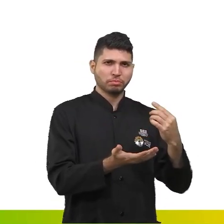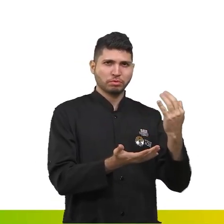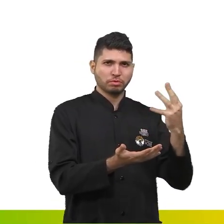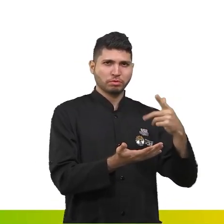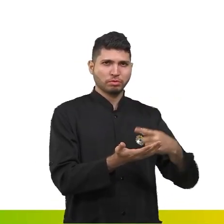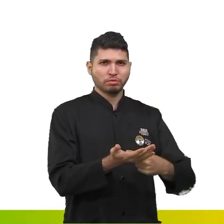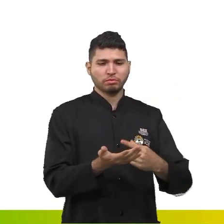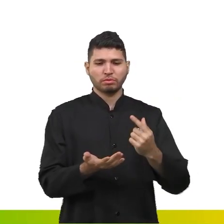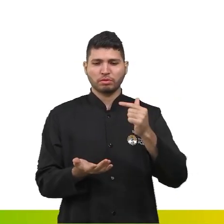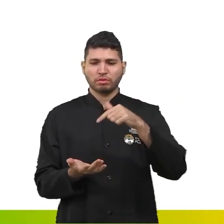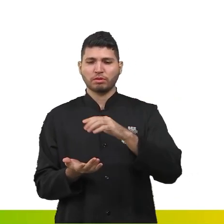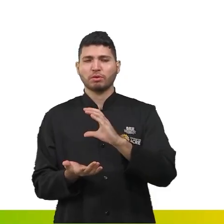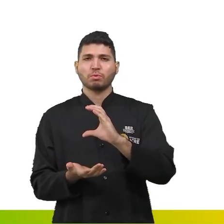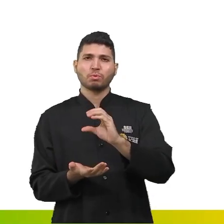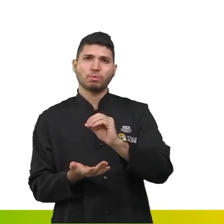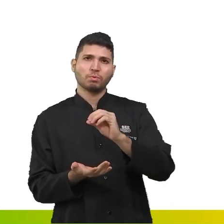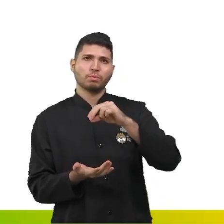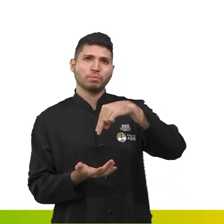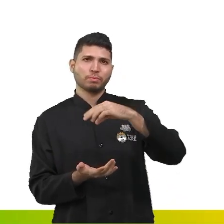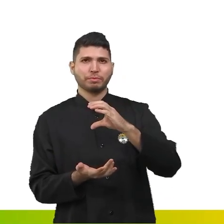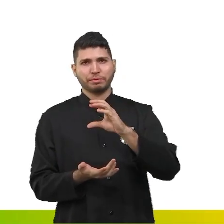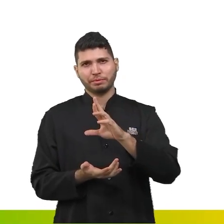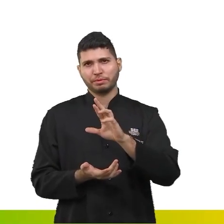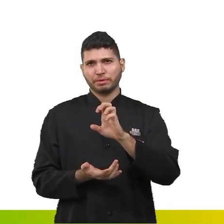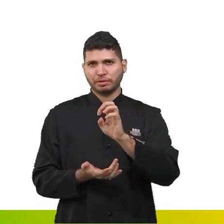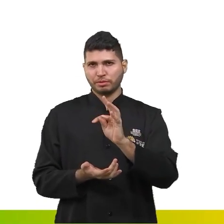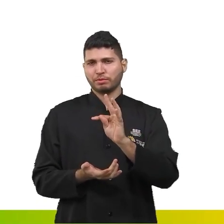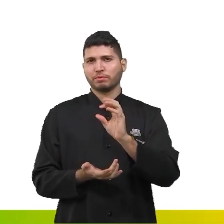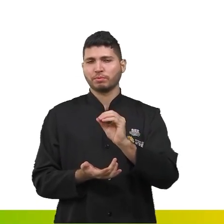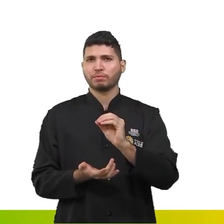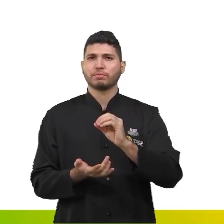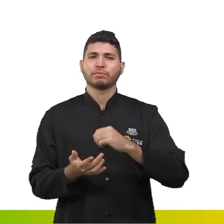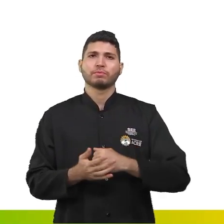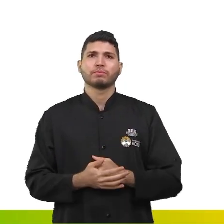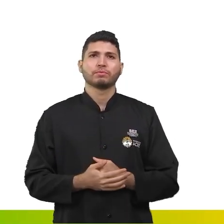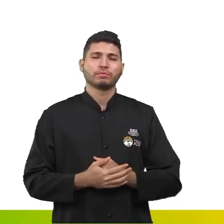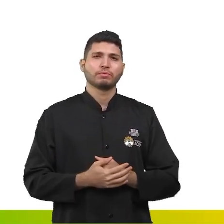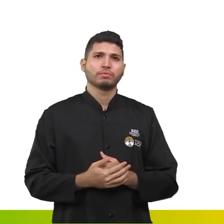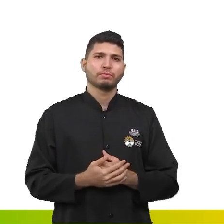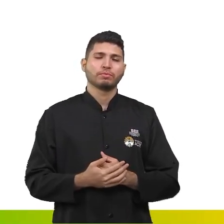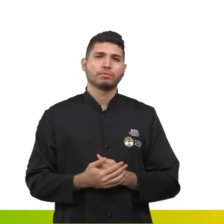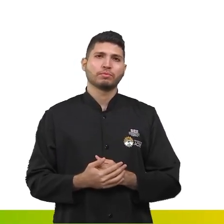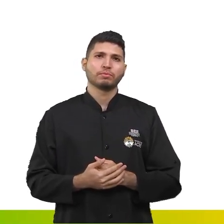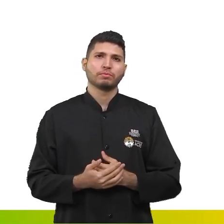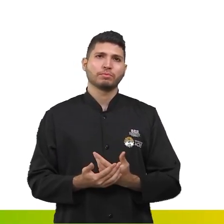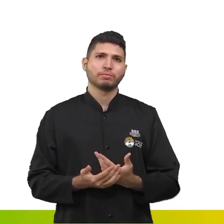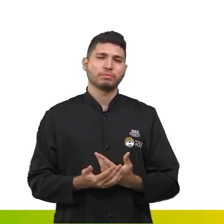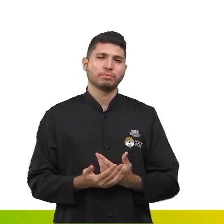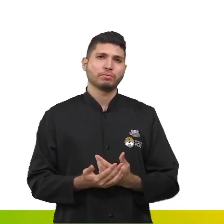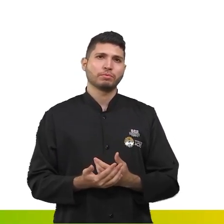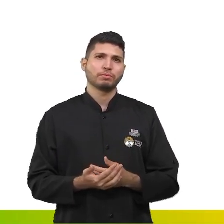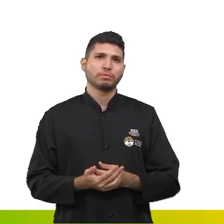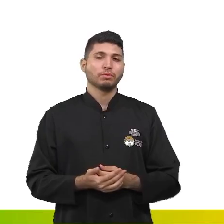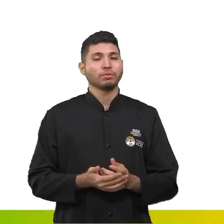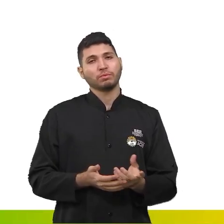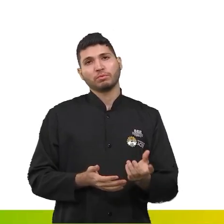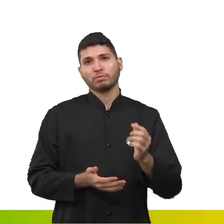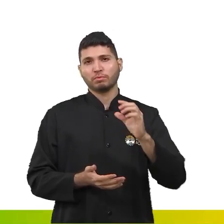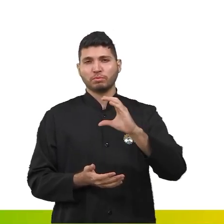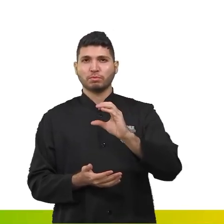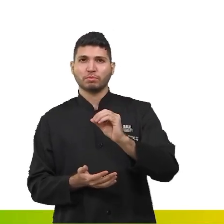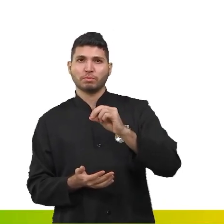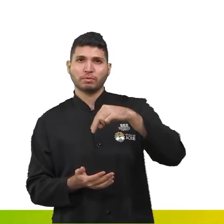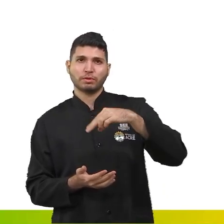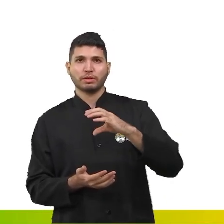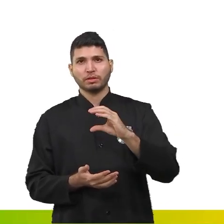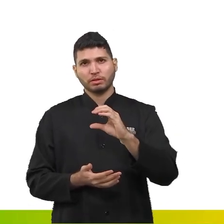pouco, né? Os professores costumam catalogar, por exemplo, os abstratos é aquele que a gente não pode tocar e os concretos é aquele que já a gente pode